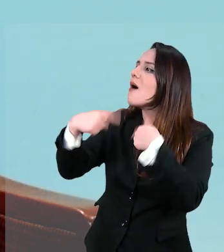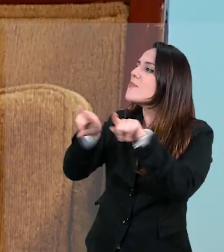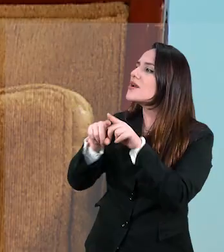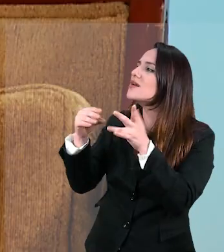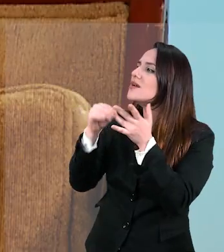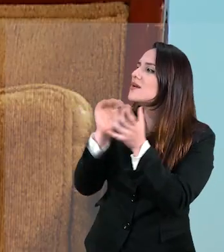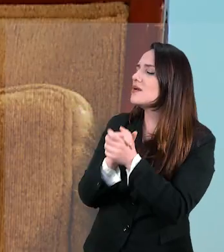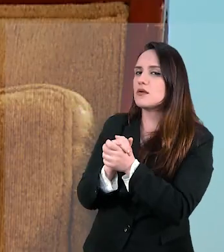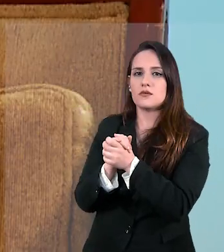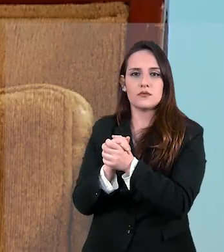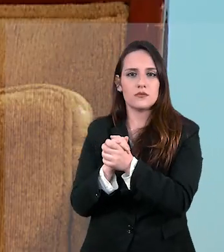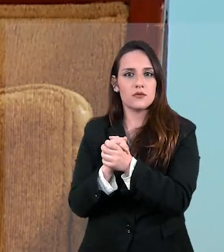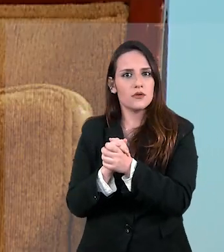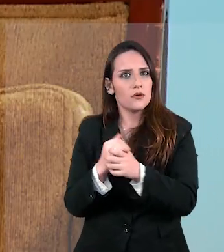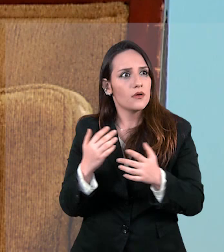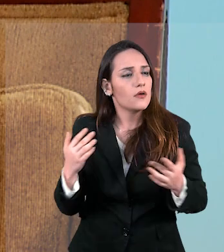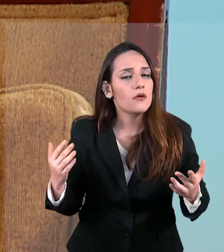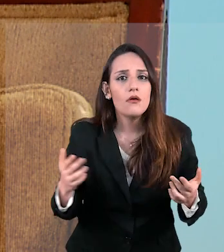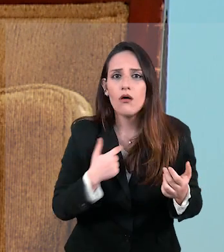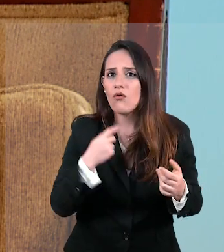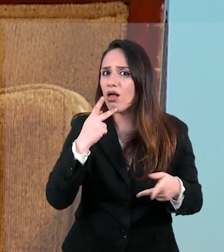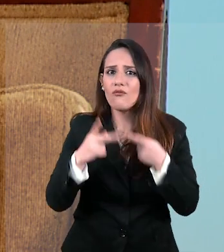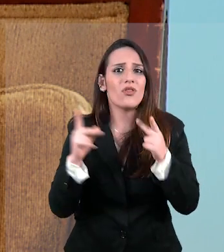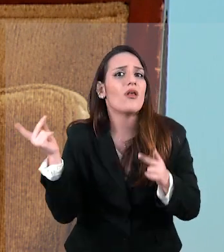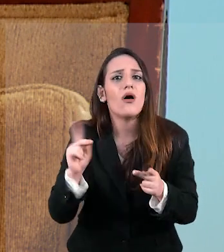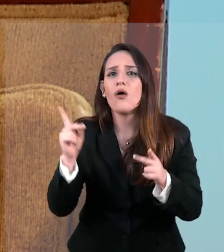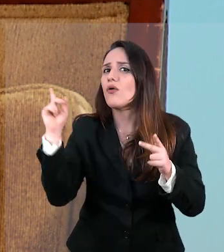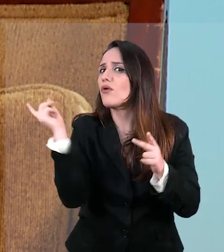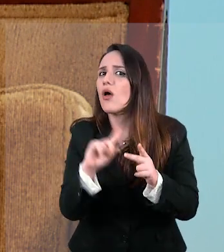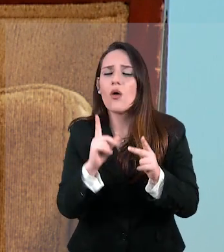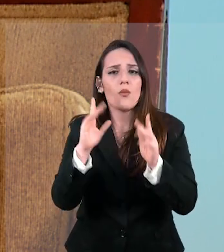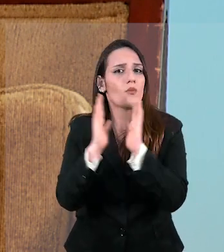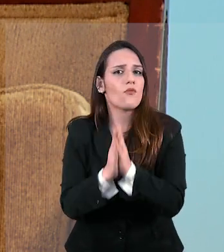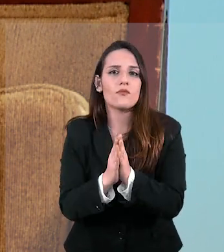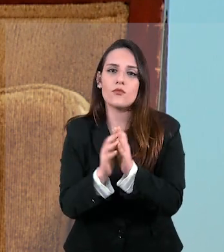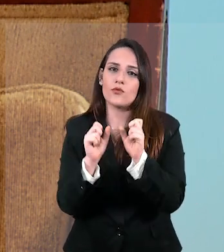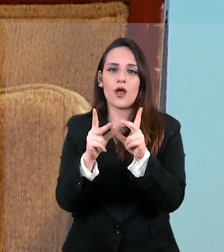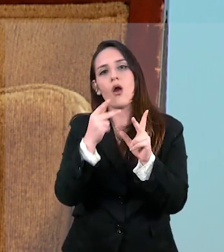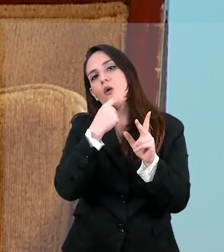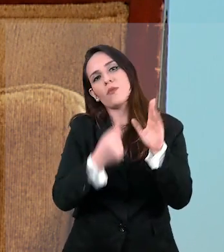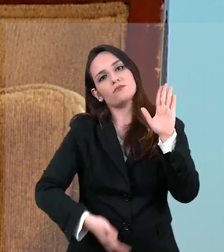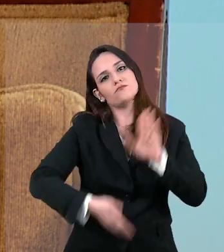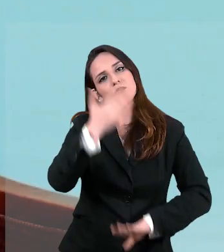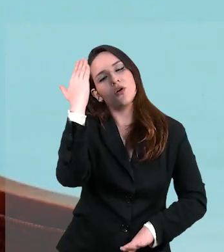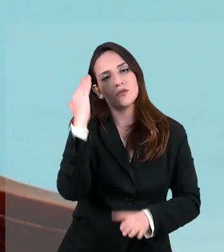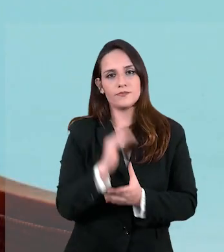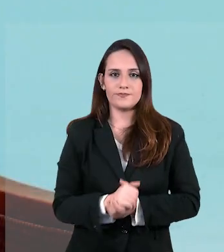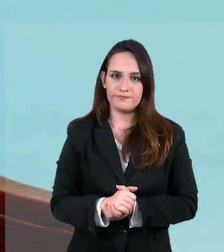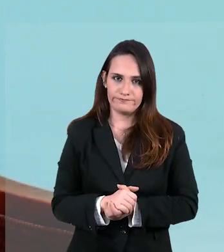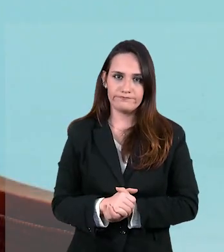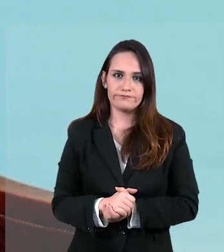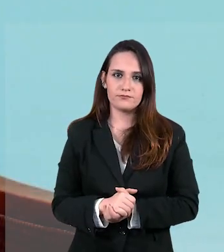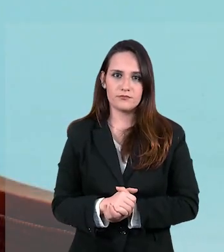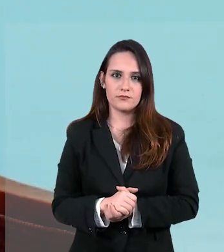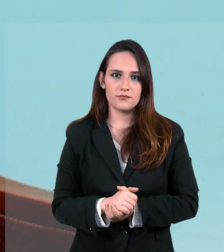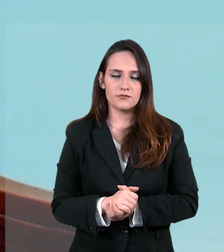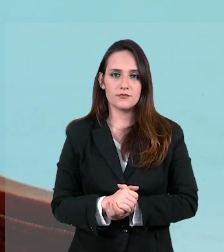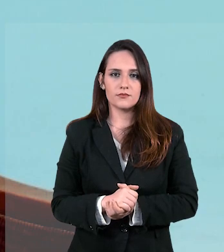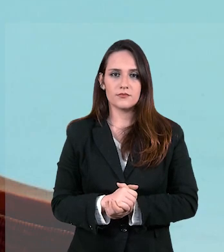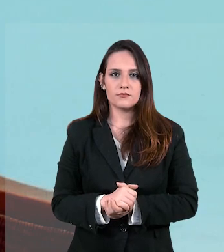mulher. E eu ficava desesperada e ele aproveitou esse momento e fugiu, meu